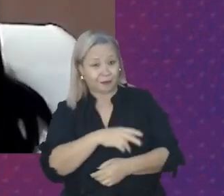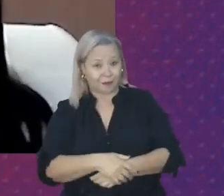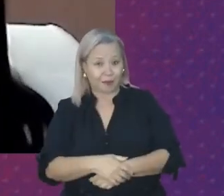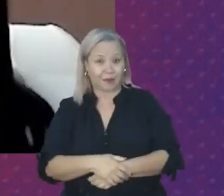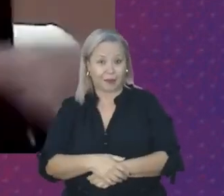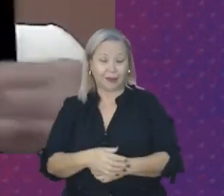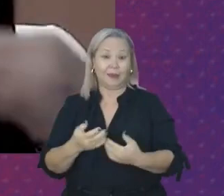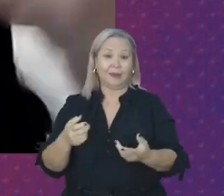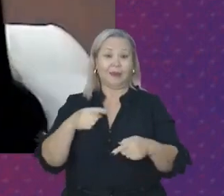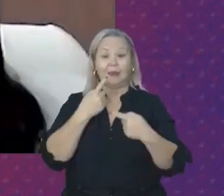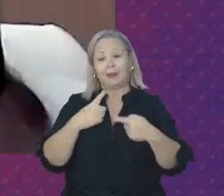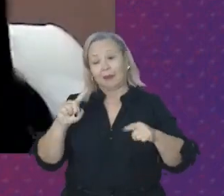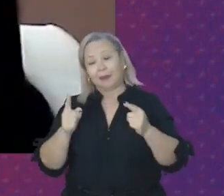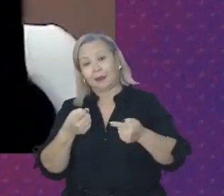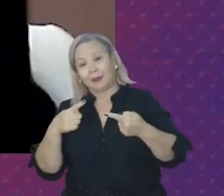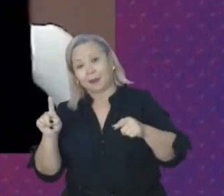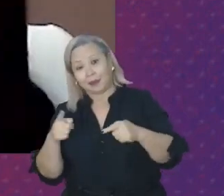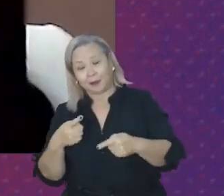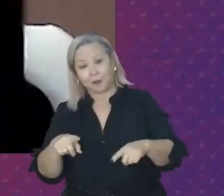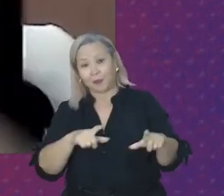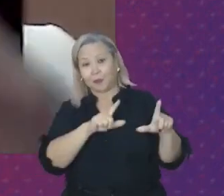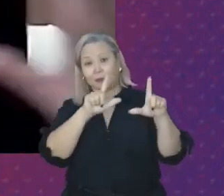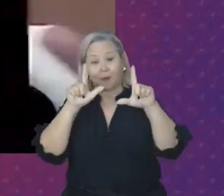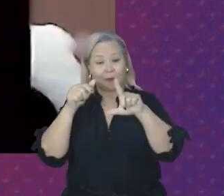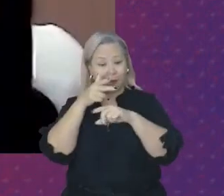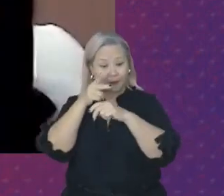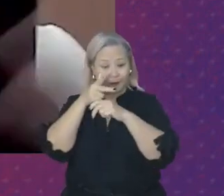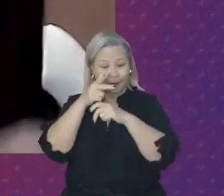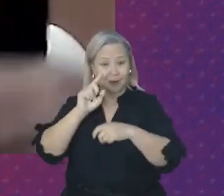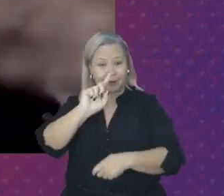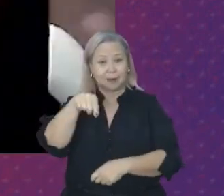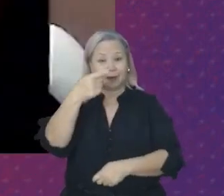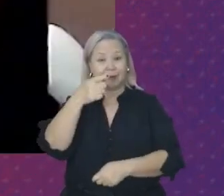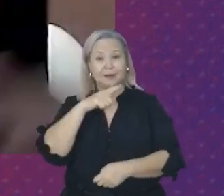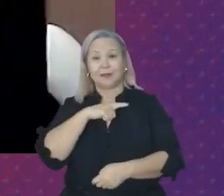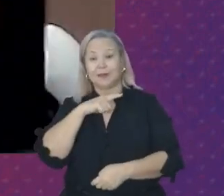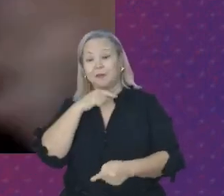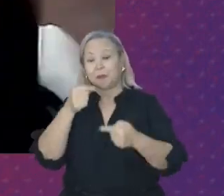uma sonora passando e depois aquele político falando,